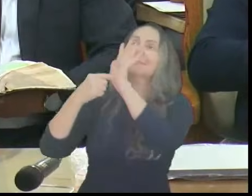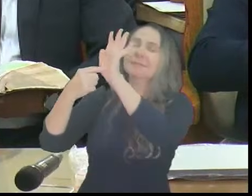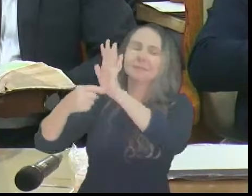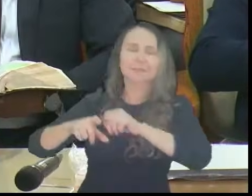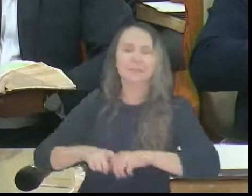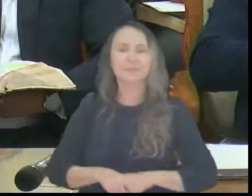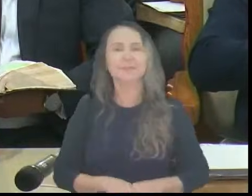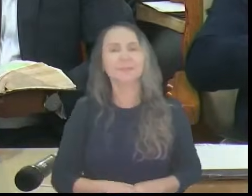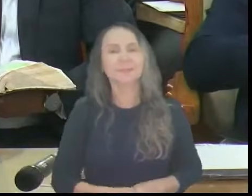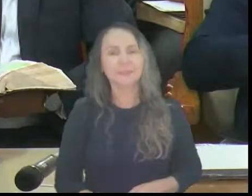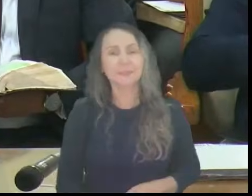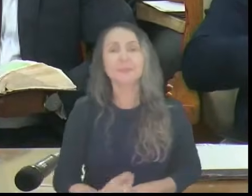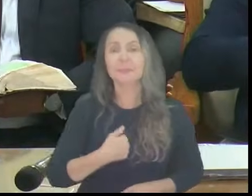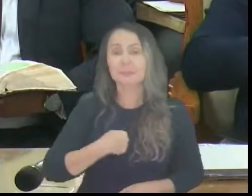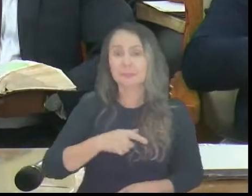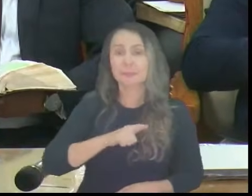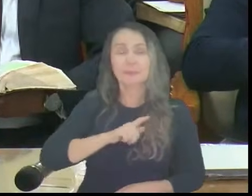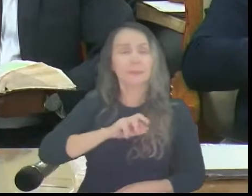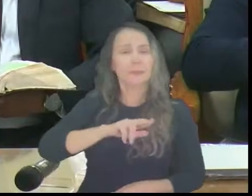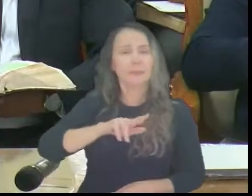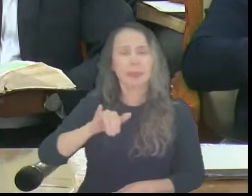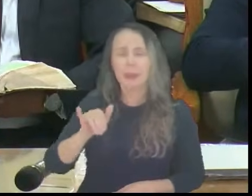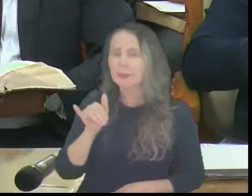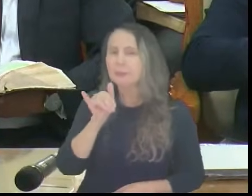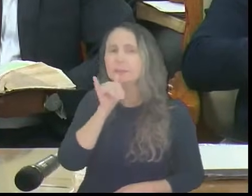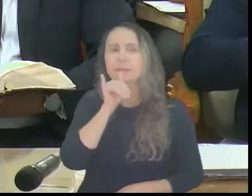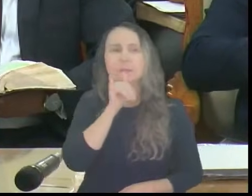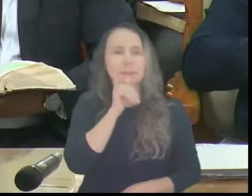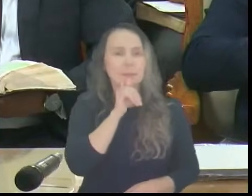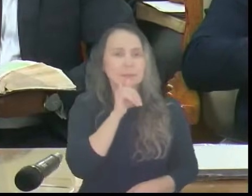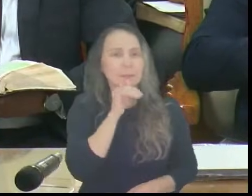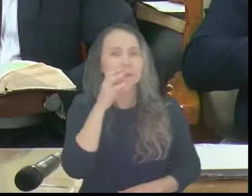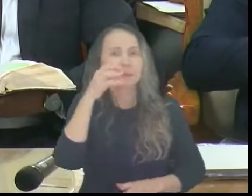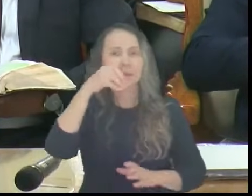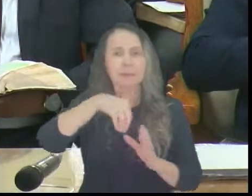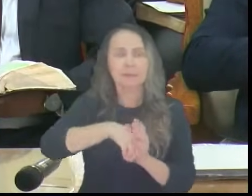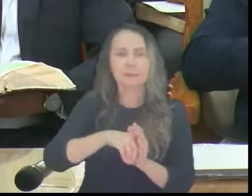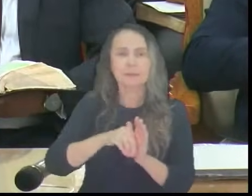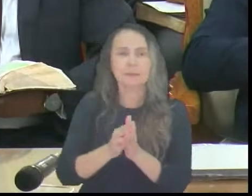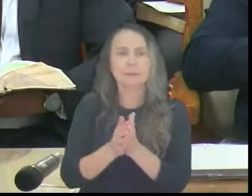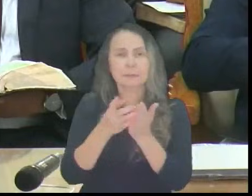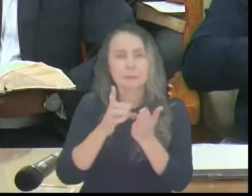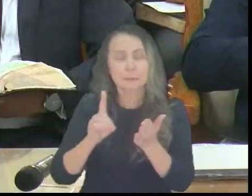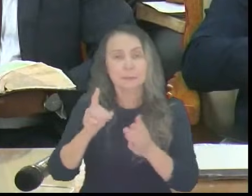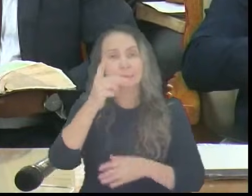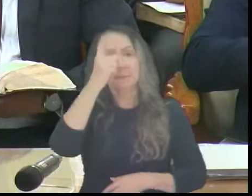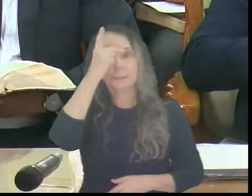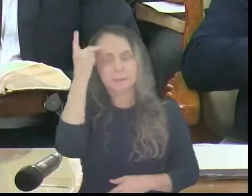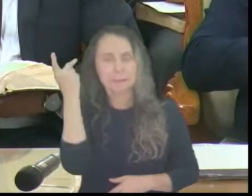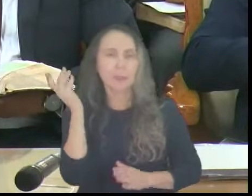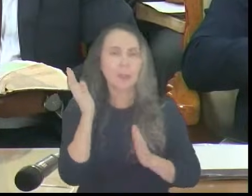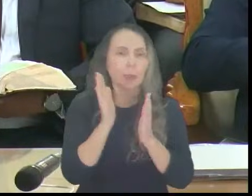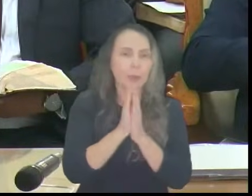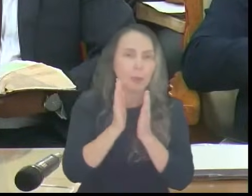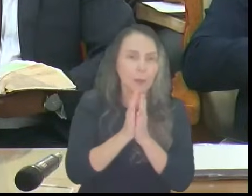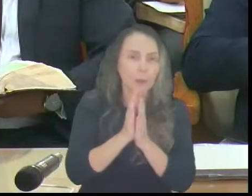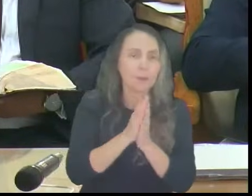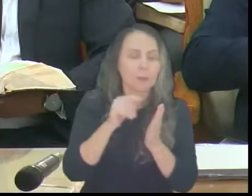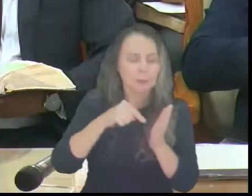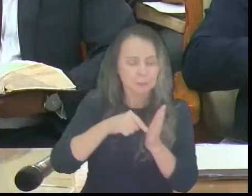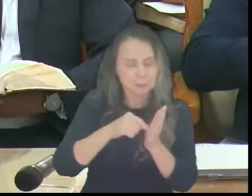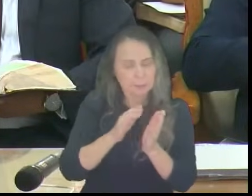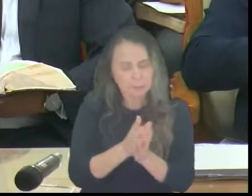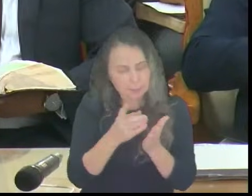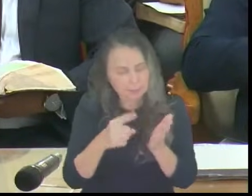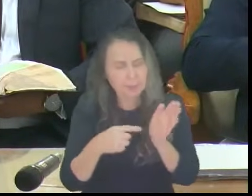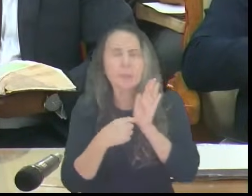E eu tenho vários exemplos na Bíblia de pessoas que oraram apresentando as Escrituras, apresentando